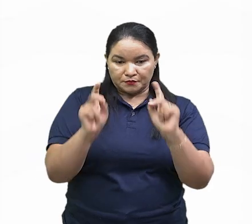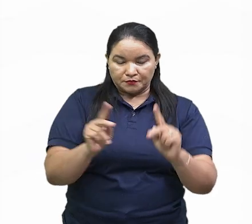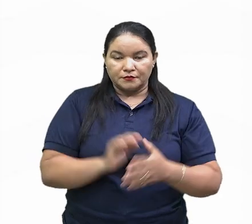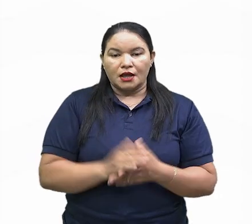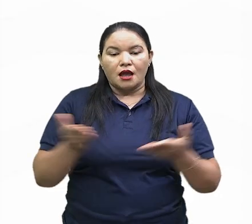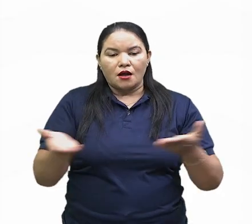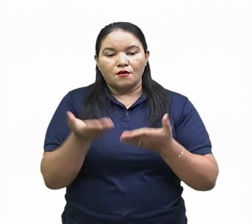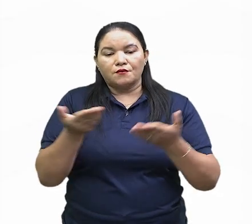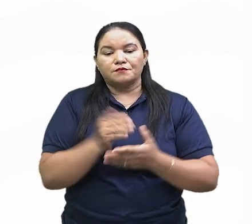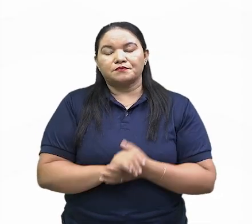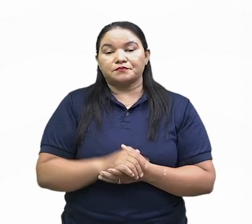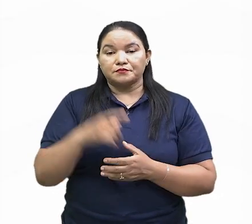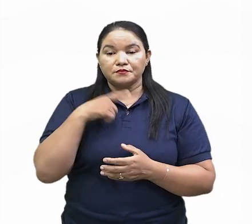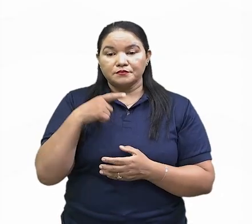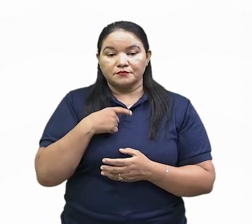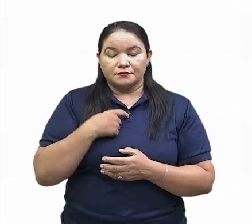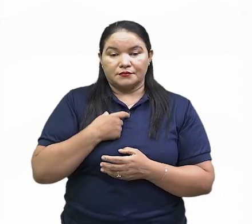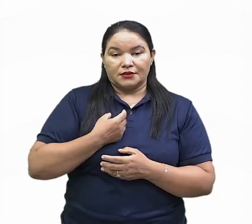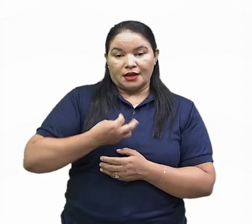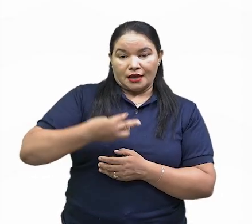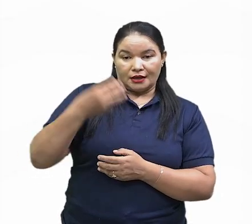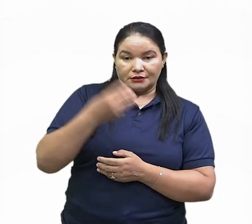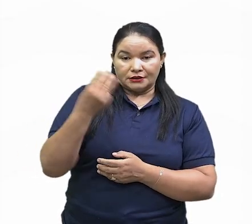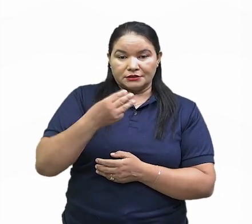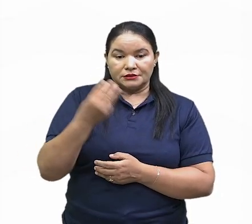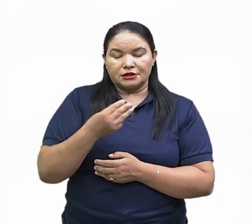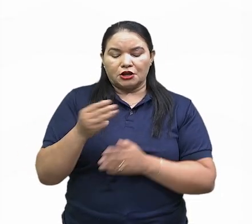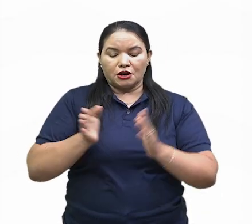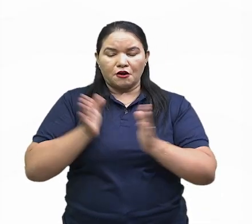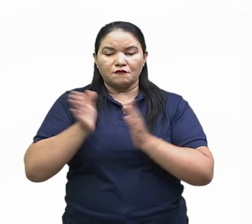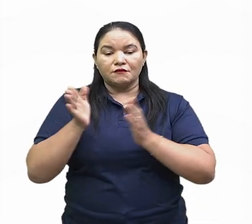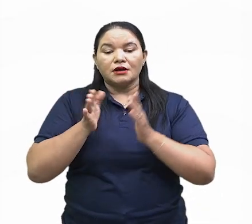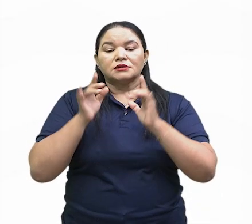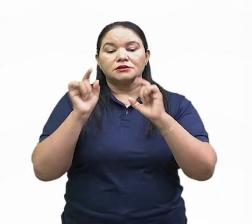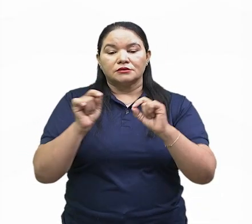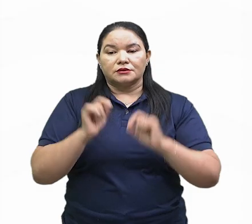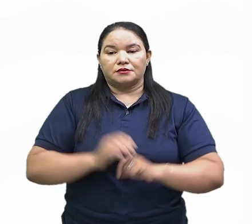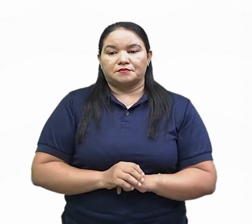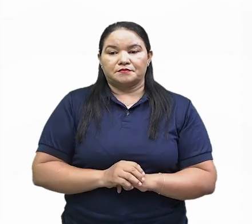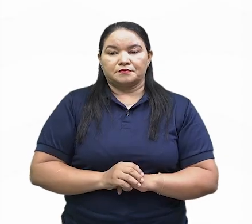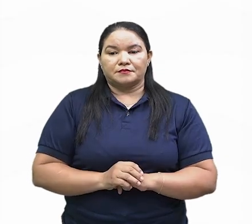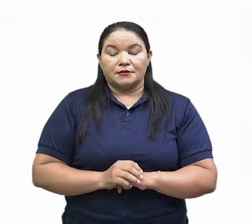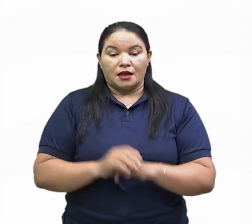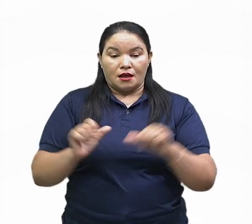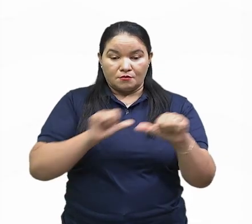Mas nós teremos aí a terceira fase, que pega aí a queda da